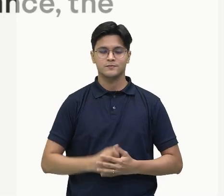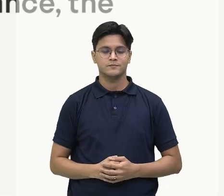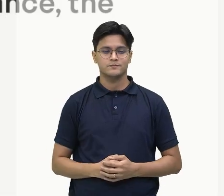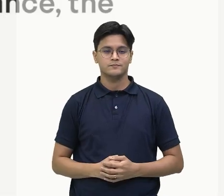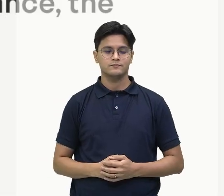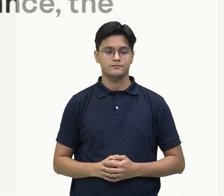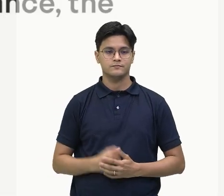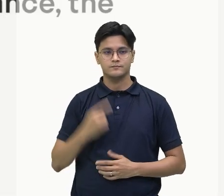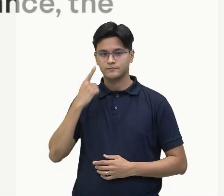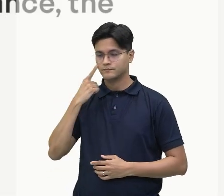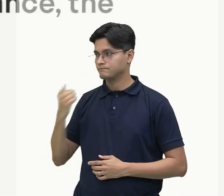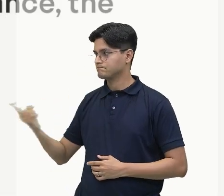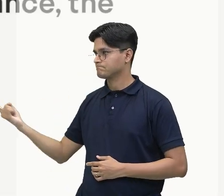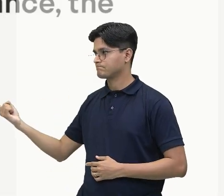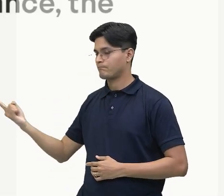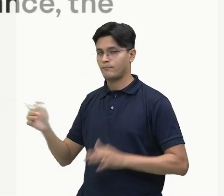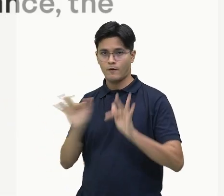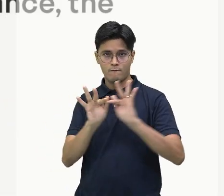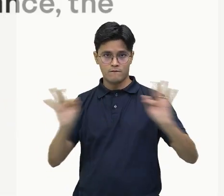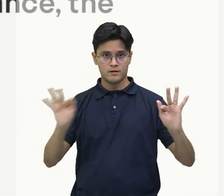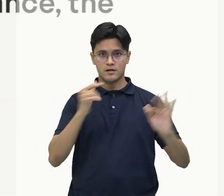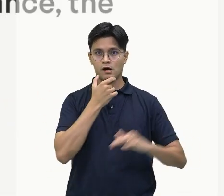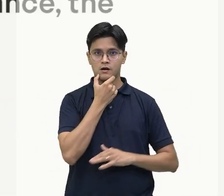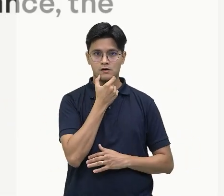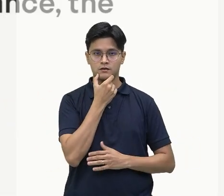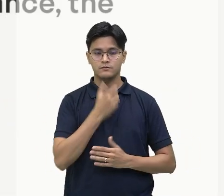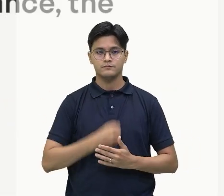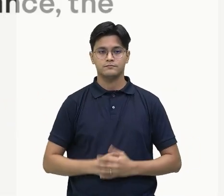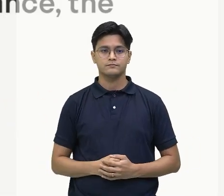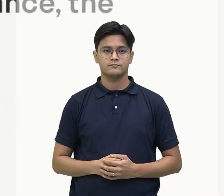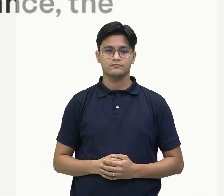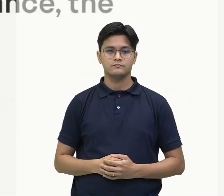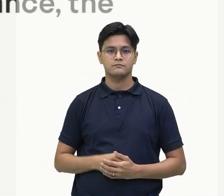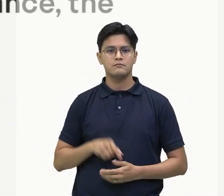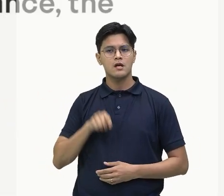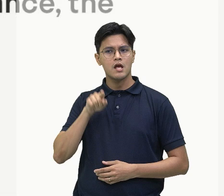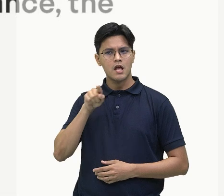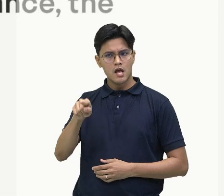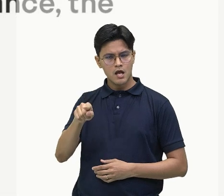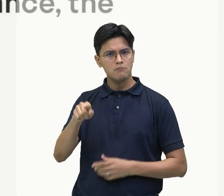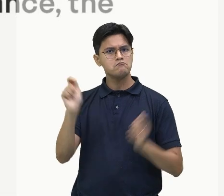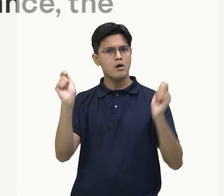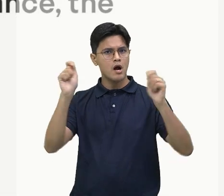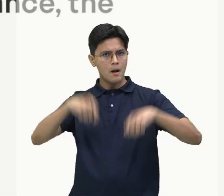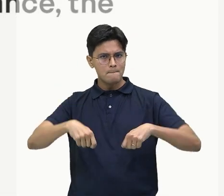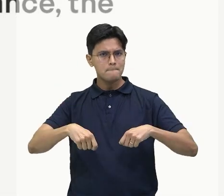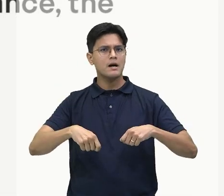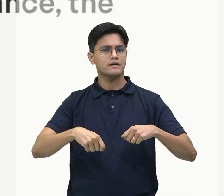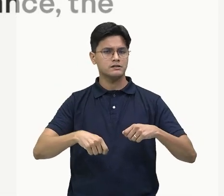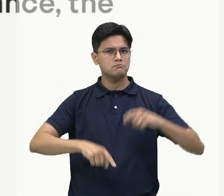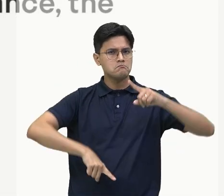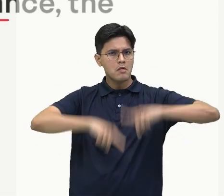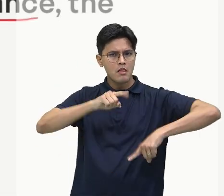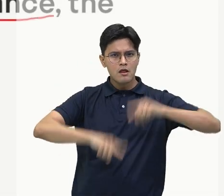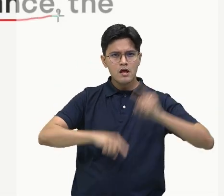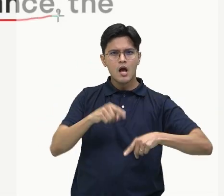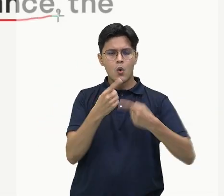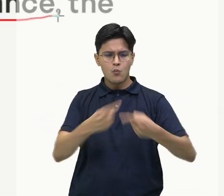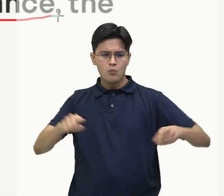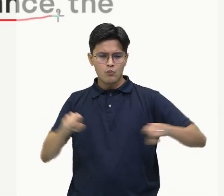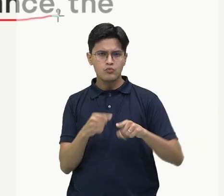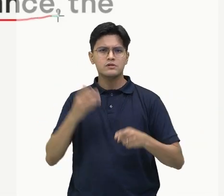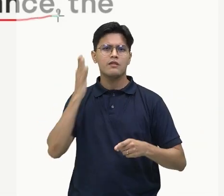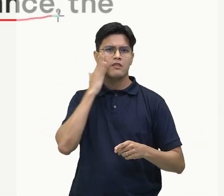instruments. For instance, the guitar. Ele pode tocar muitos instrumentos. Por exemplo, a expressão